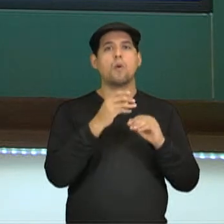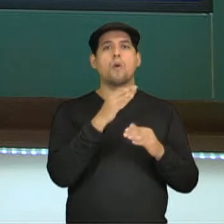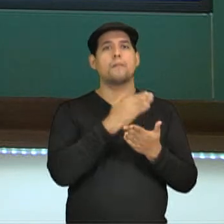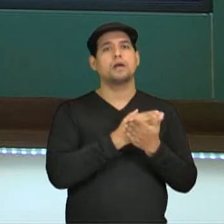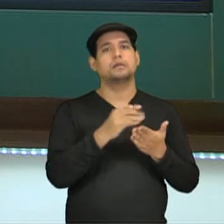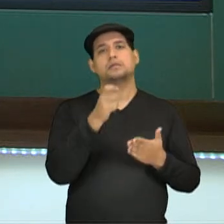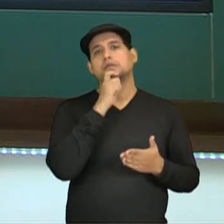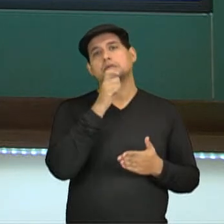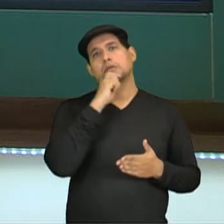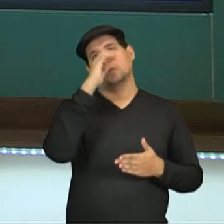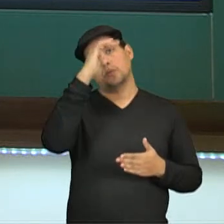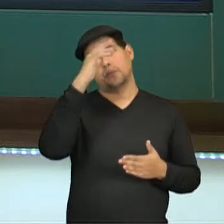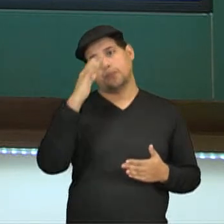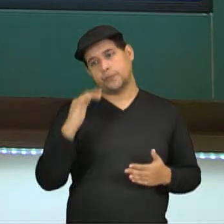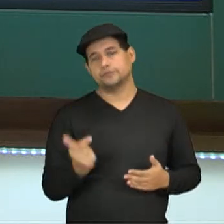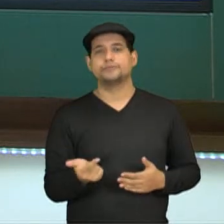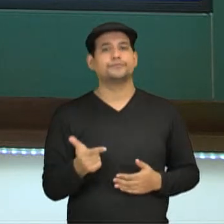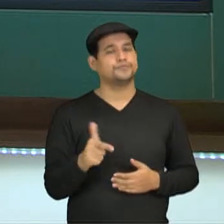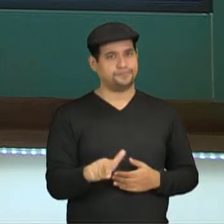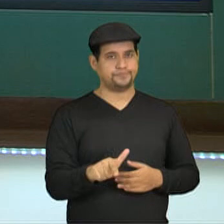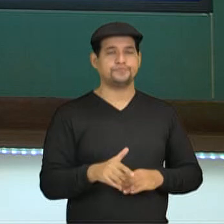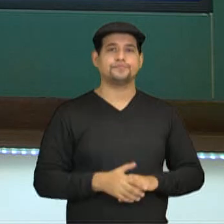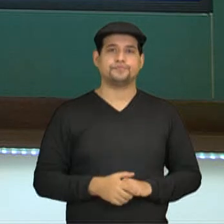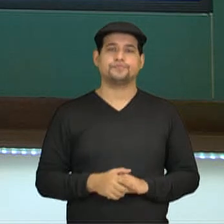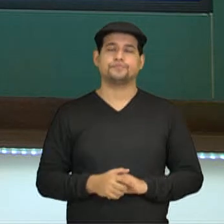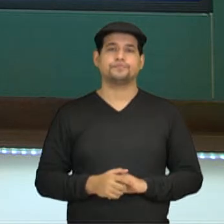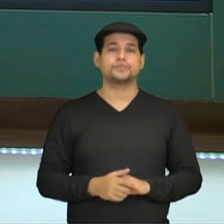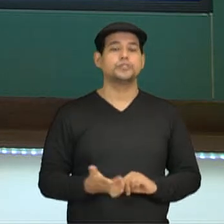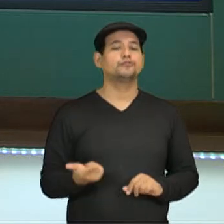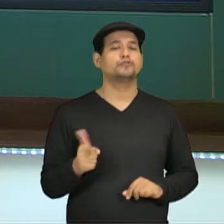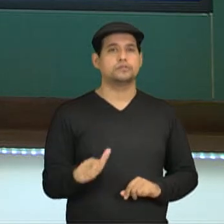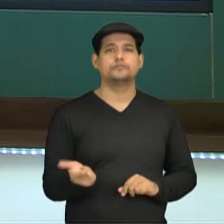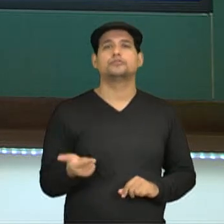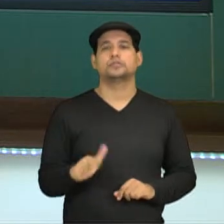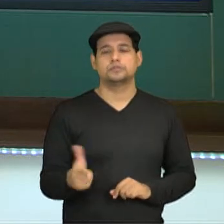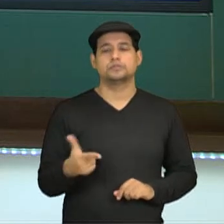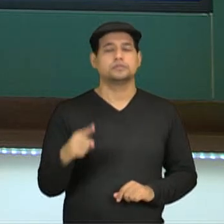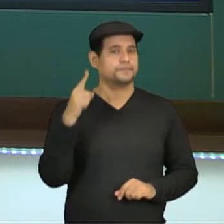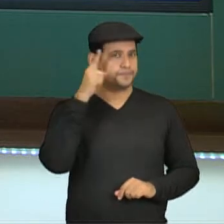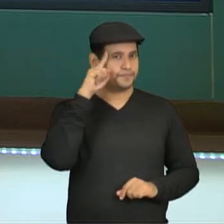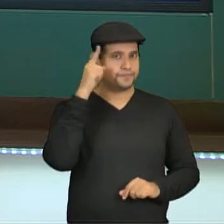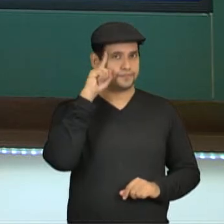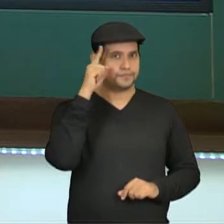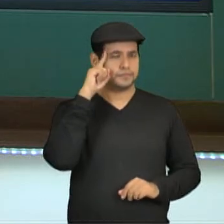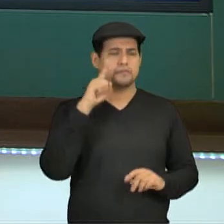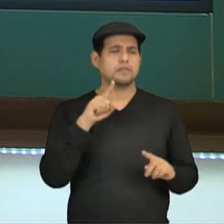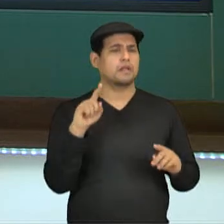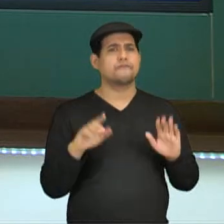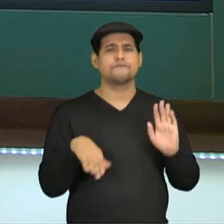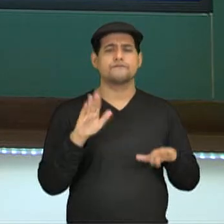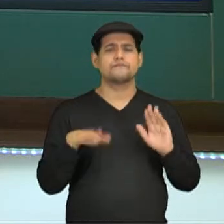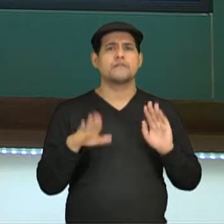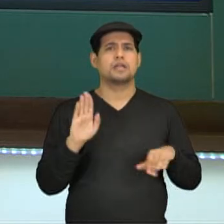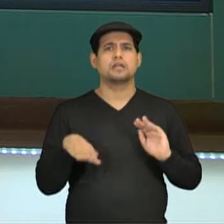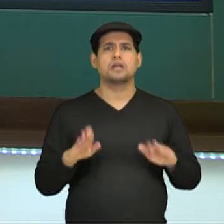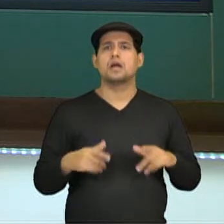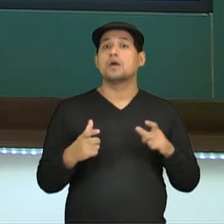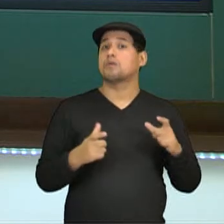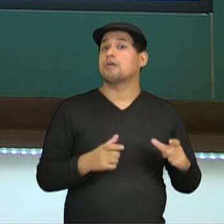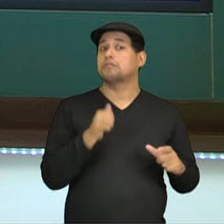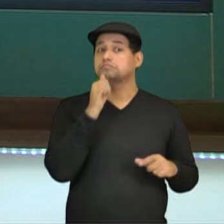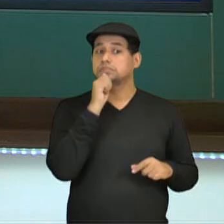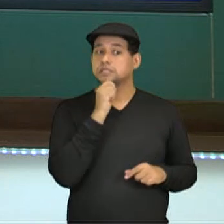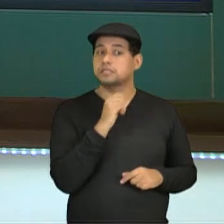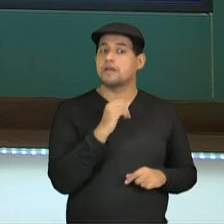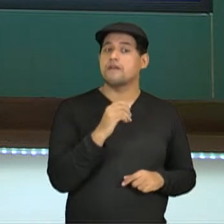a despencar novamente. E isso se repete dia após dia. Claro que o que vai variar é em qual estação estamos,